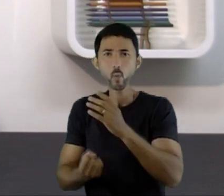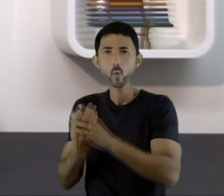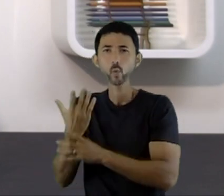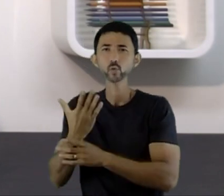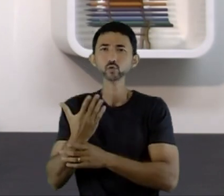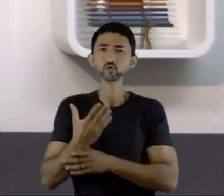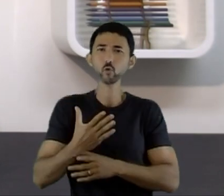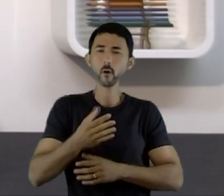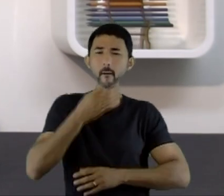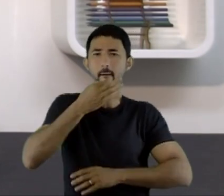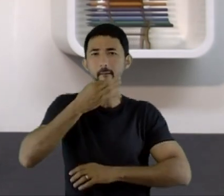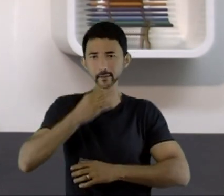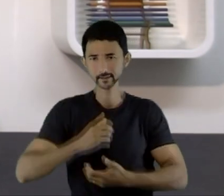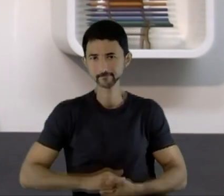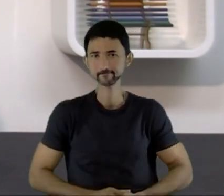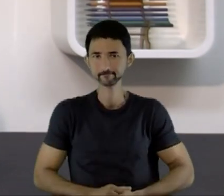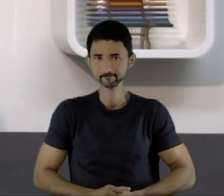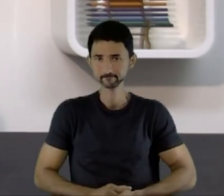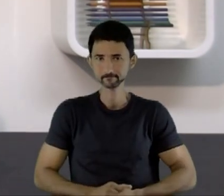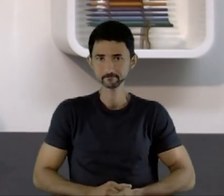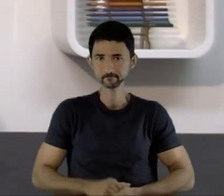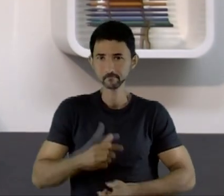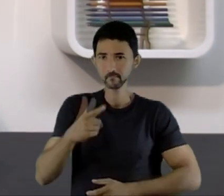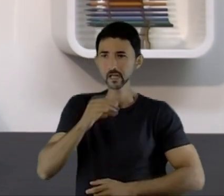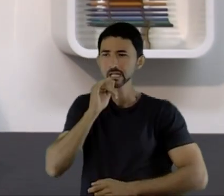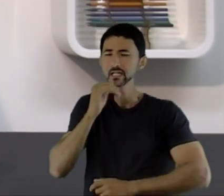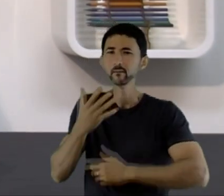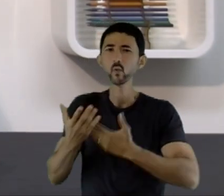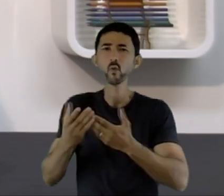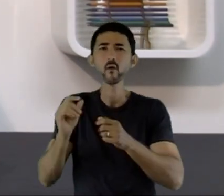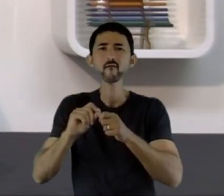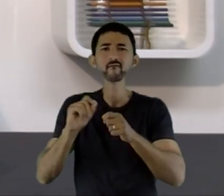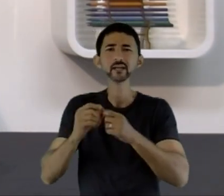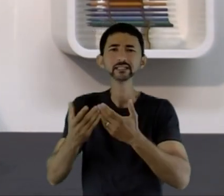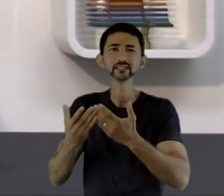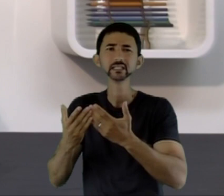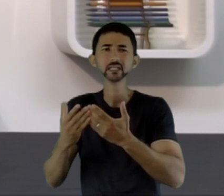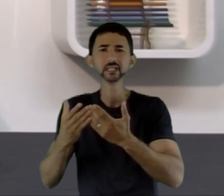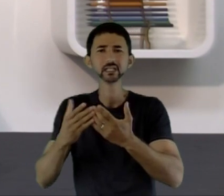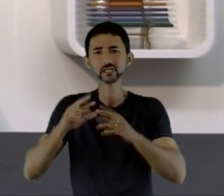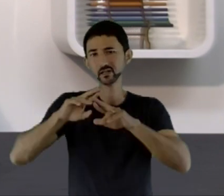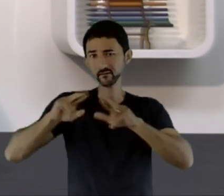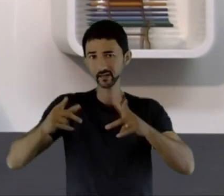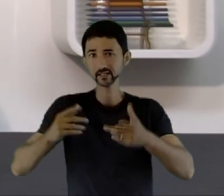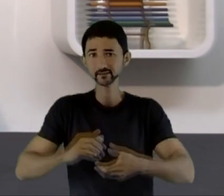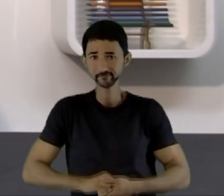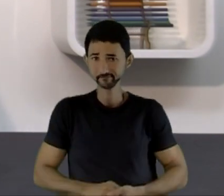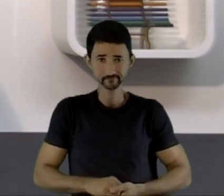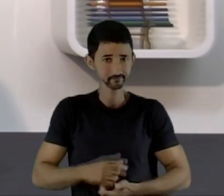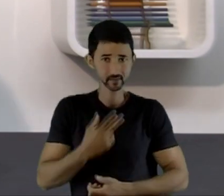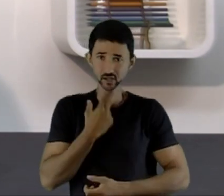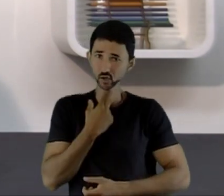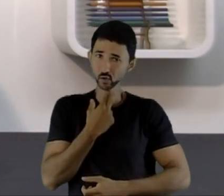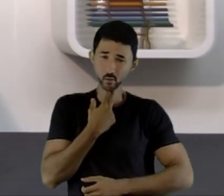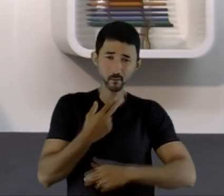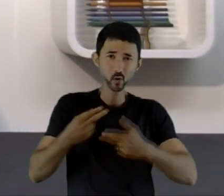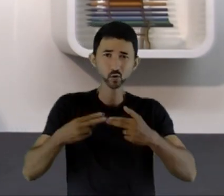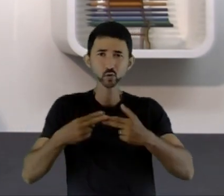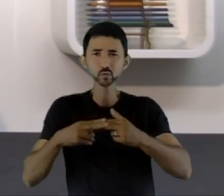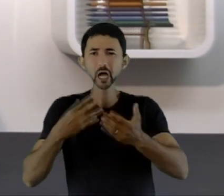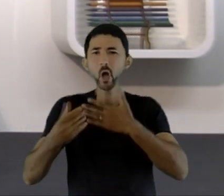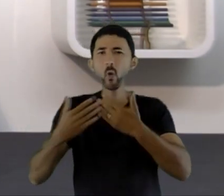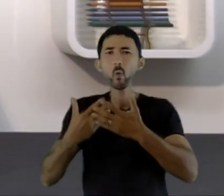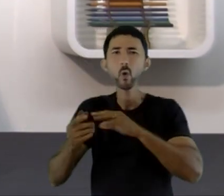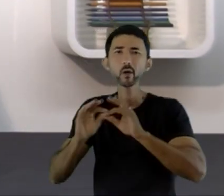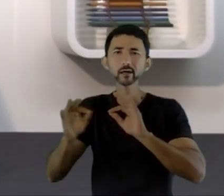construa a minha argumentação. Eu não tenho como fazer de outra maneira. Você não pode usar